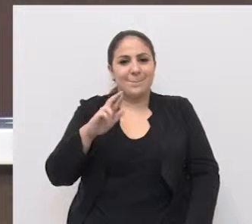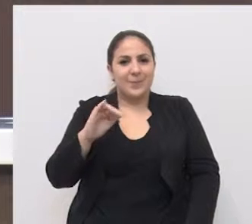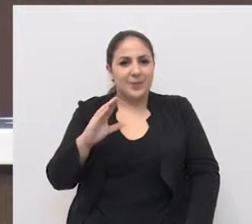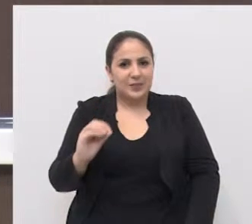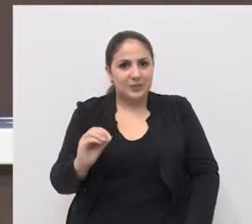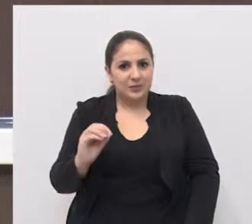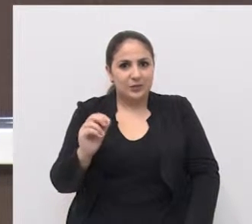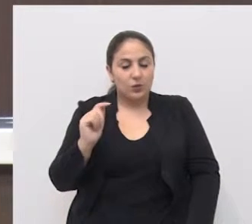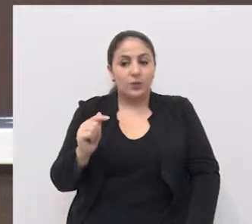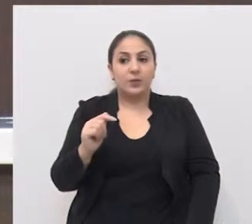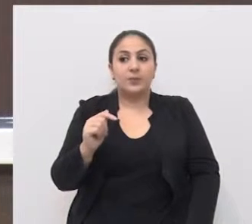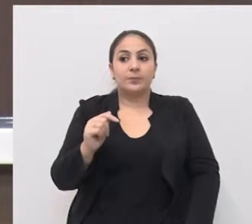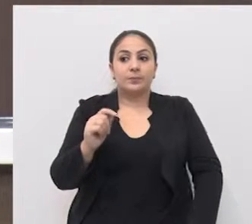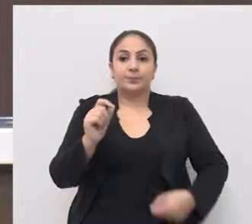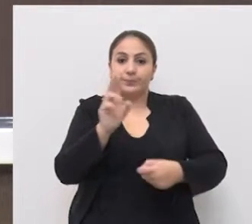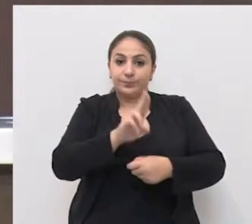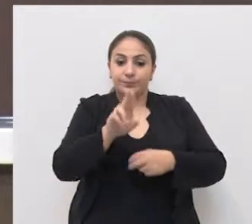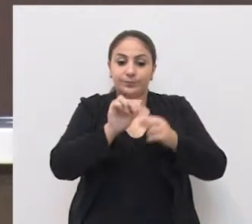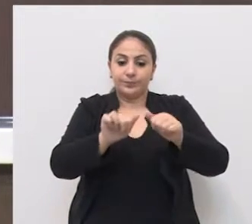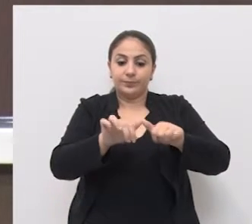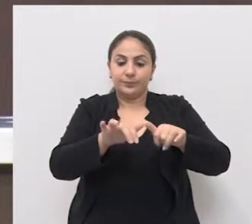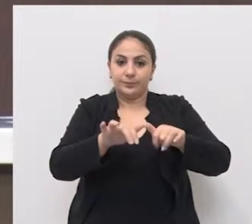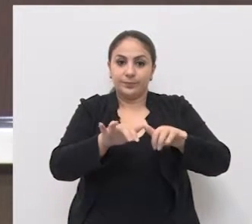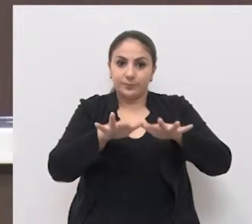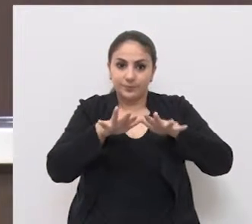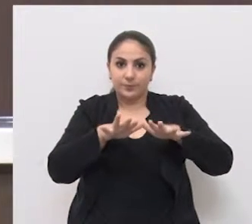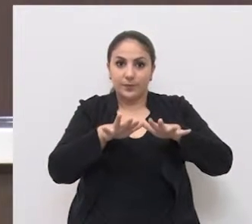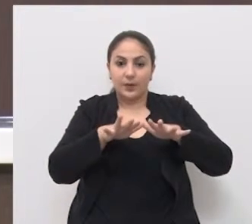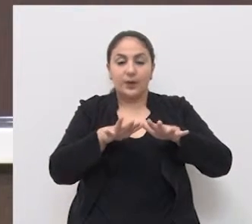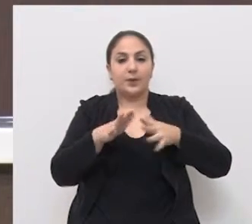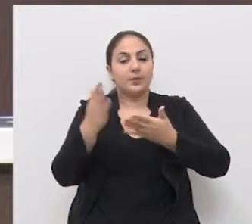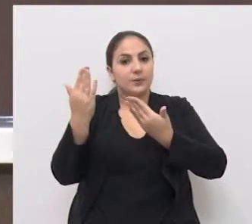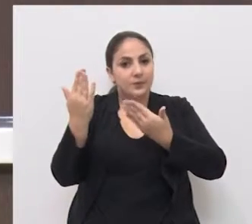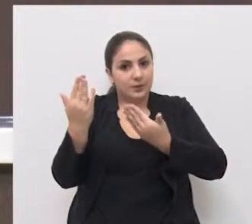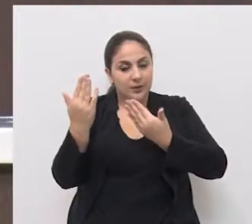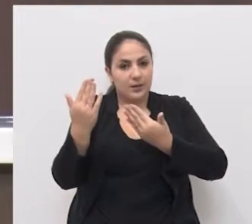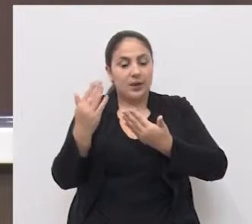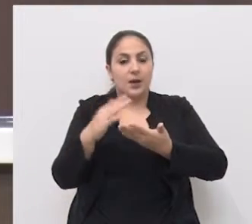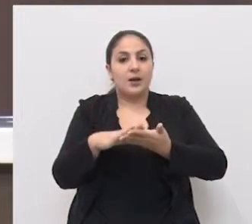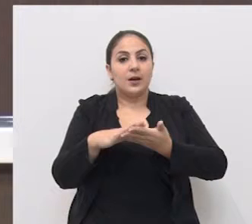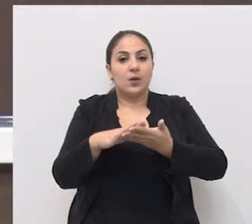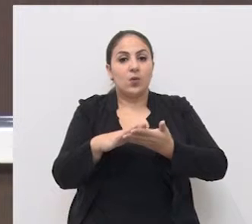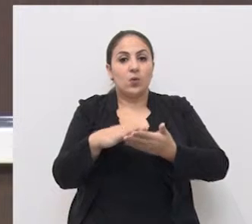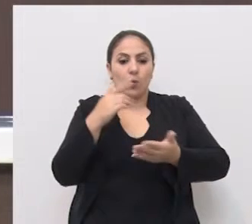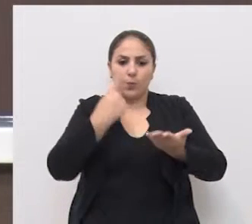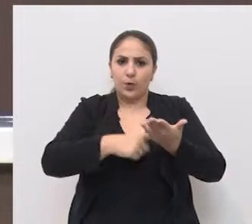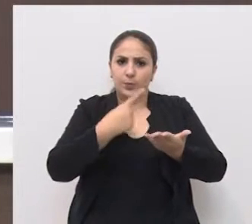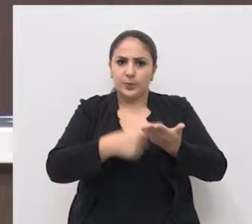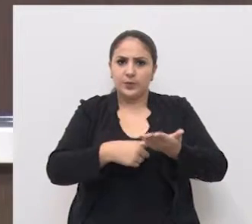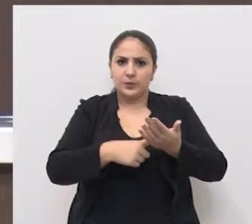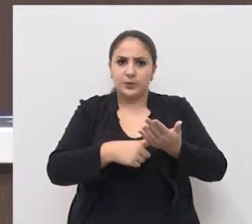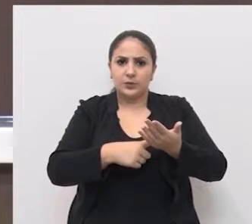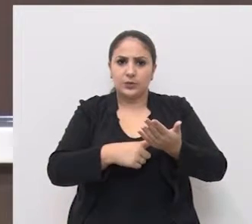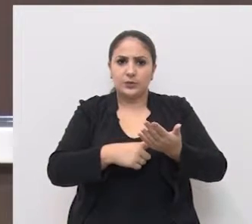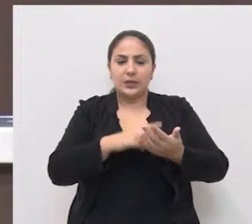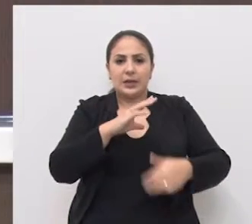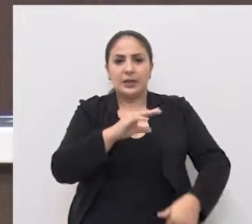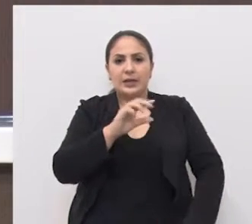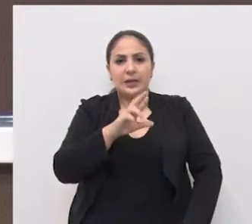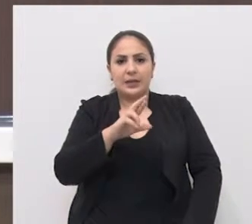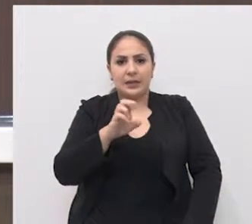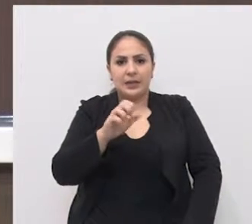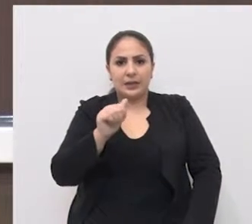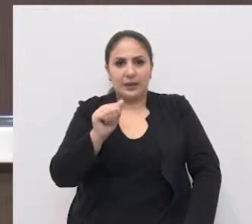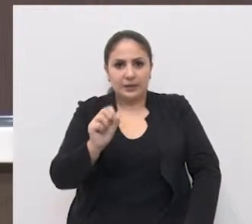Patucci fez questão de utilizar o grande expediente para enaltecer o compromisso do Conselho Regional de Engenharia e